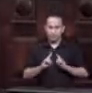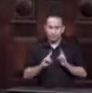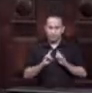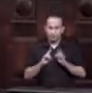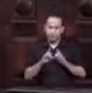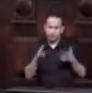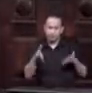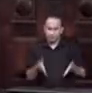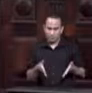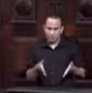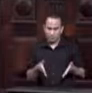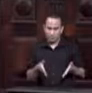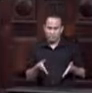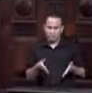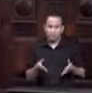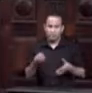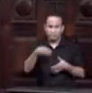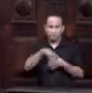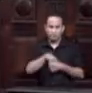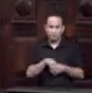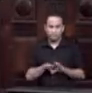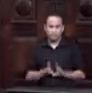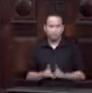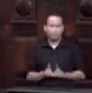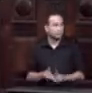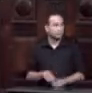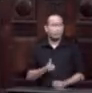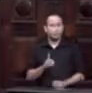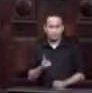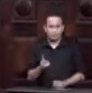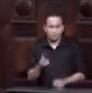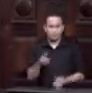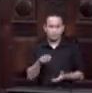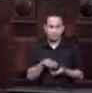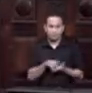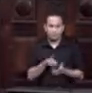acordo de cavalheiros. Verificação pedido para o deputado...